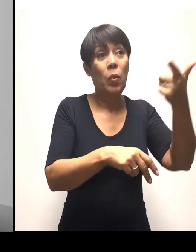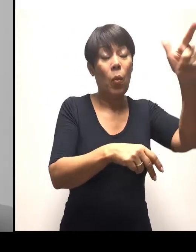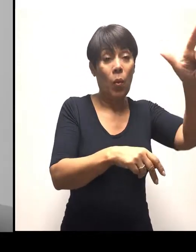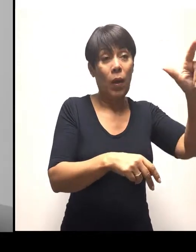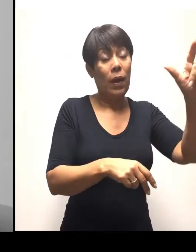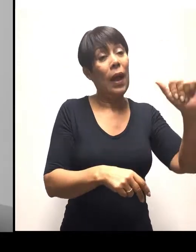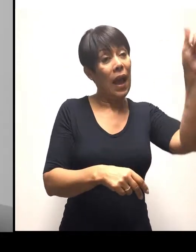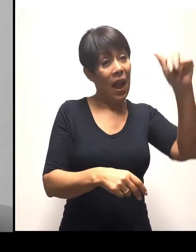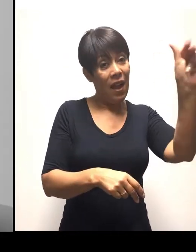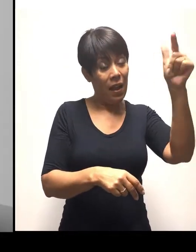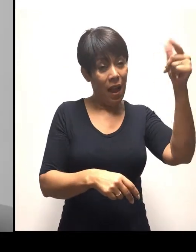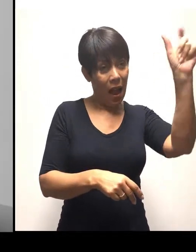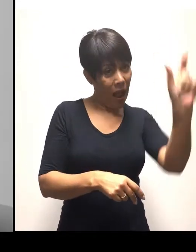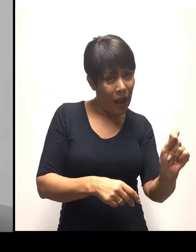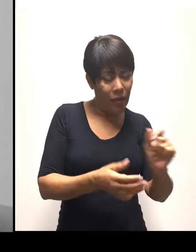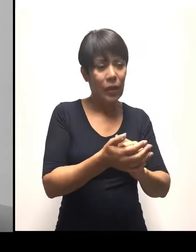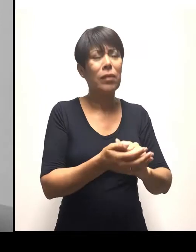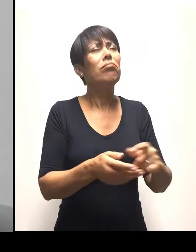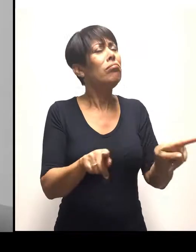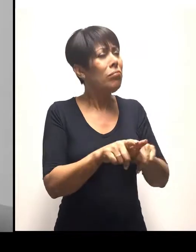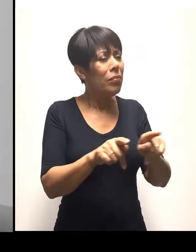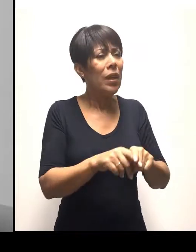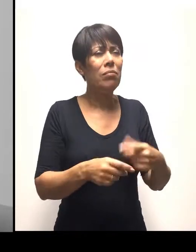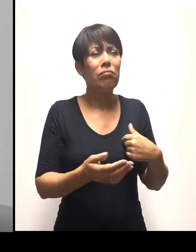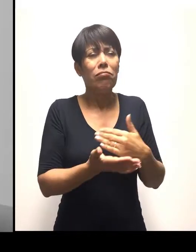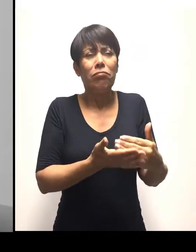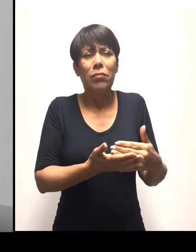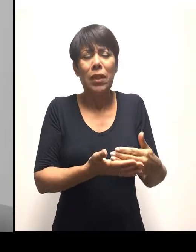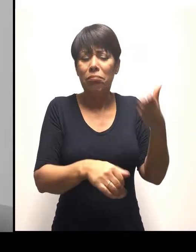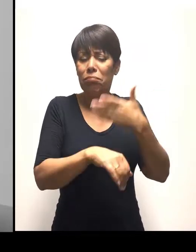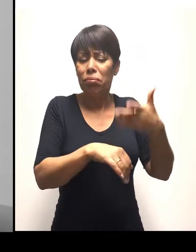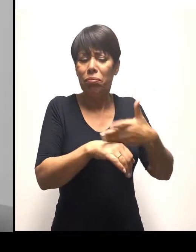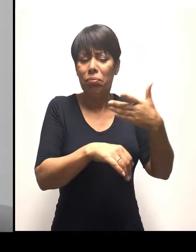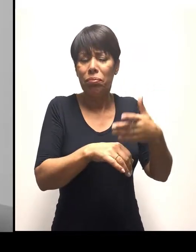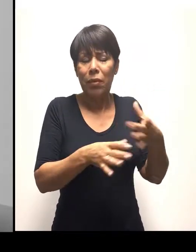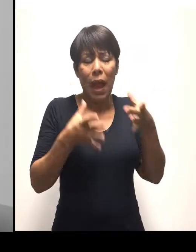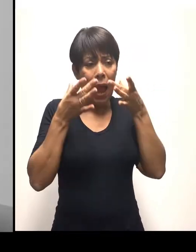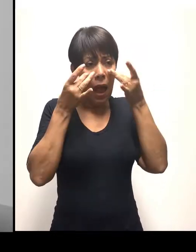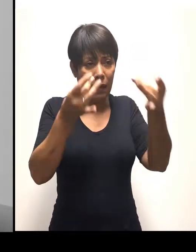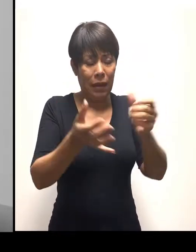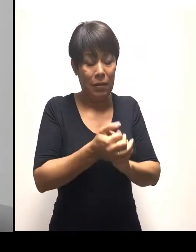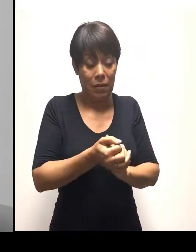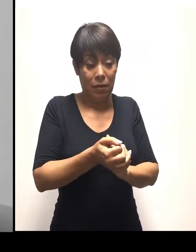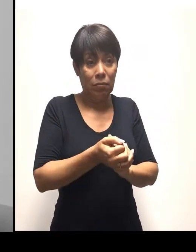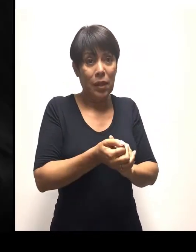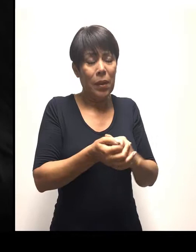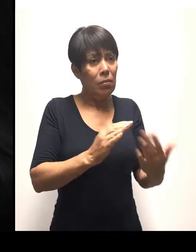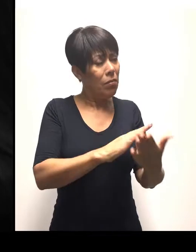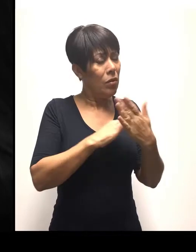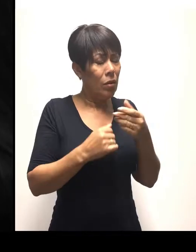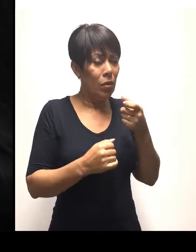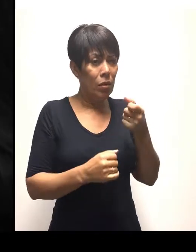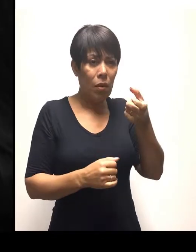isso treinou muito a minha escuta, muito, e isso me fez ficar muito curiosa.